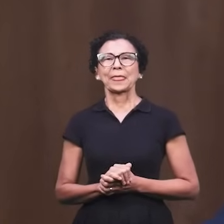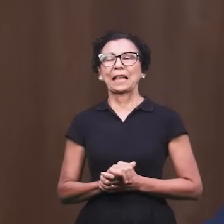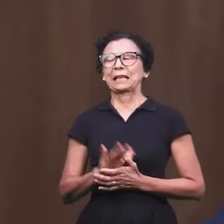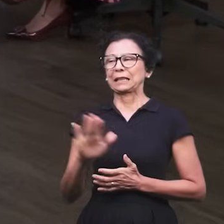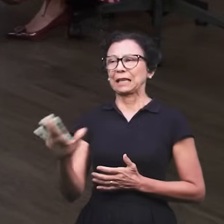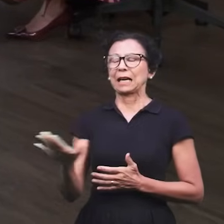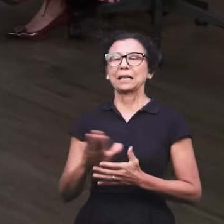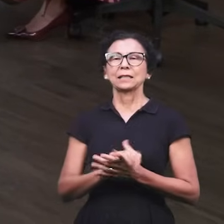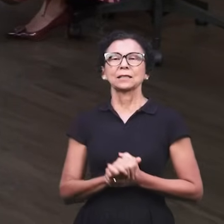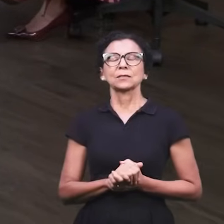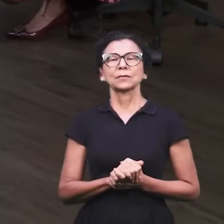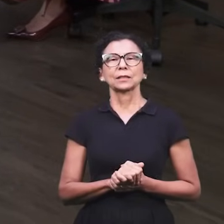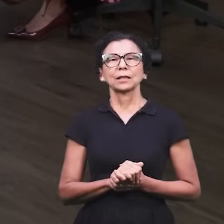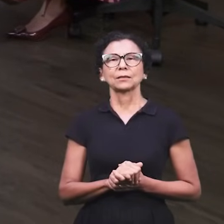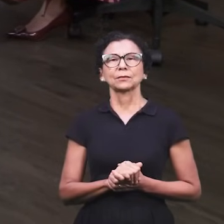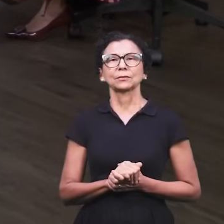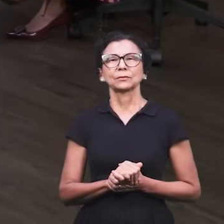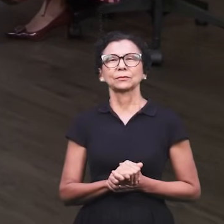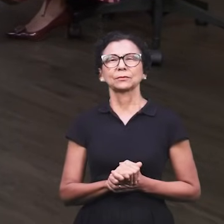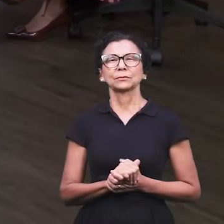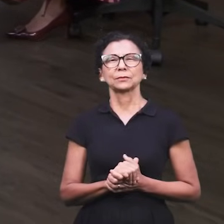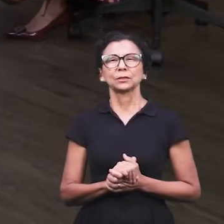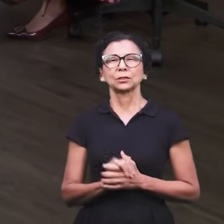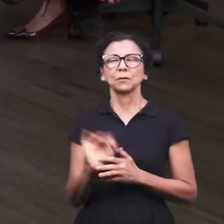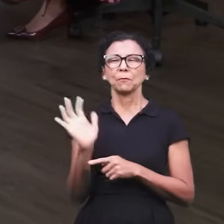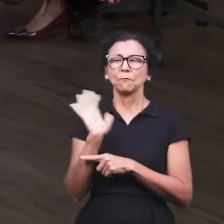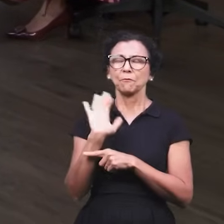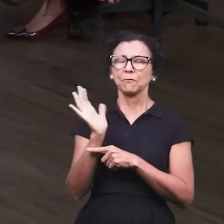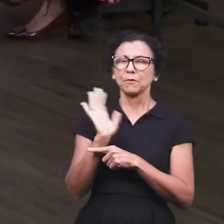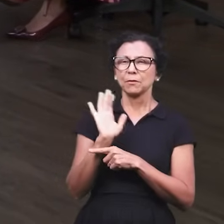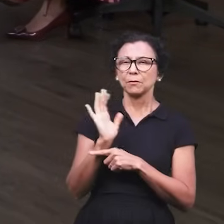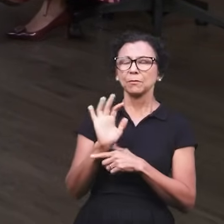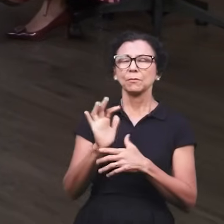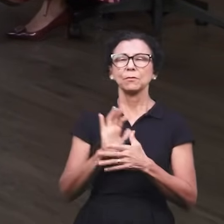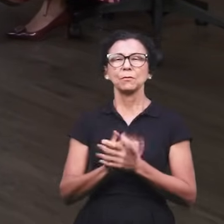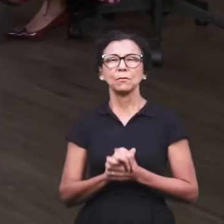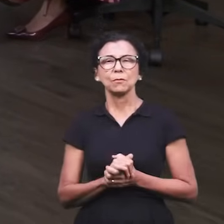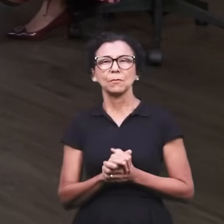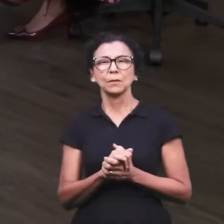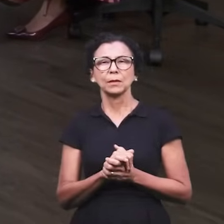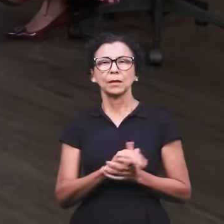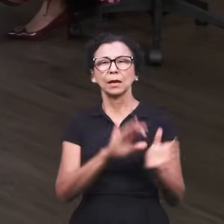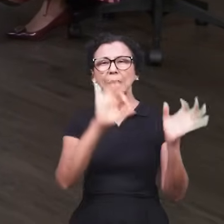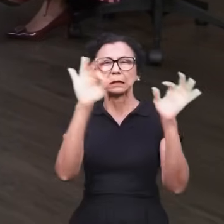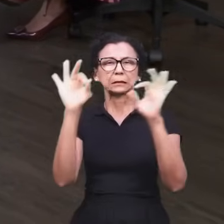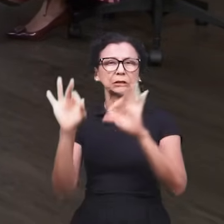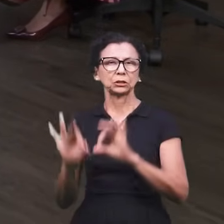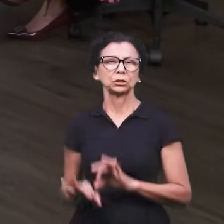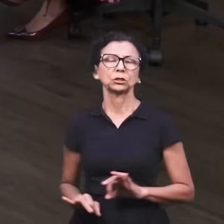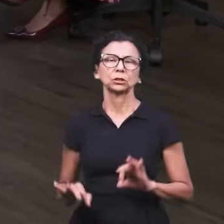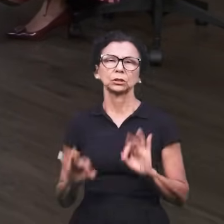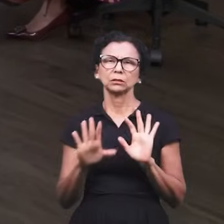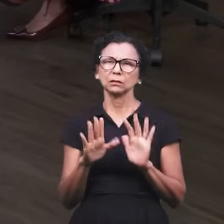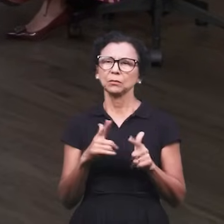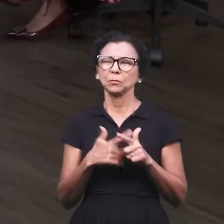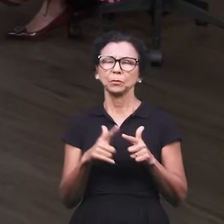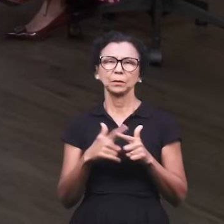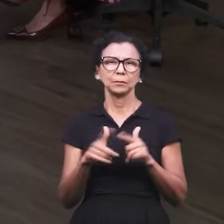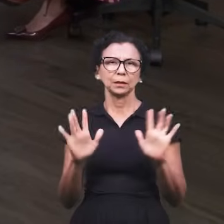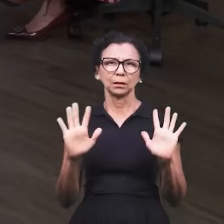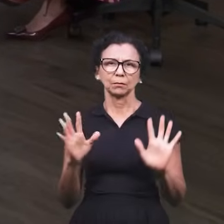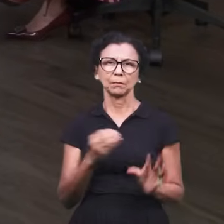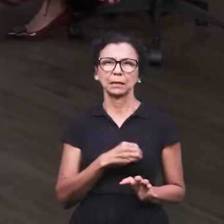Sara, um seriado. Eles gostavam muito daquele seriado, e não era nada demais, de pecado, de coisa assim,